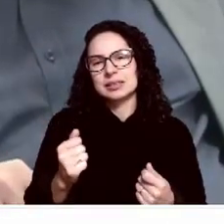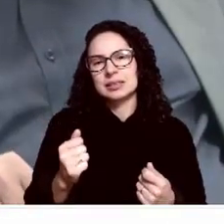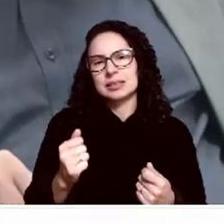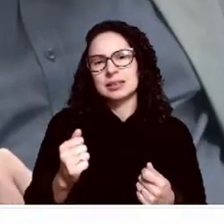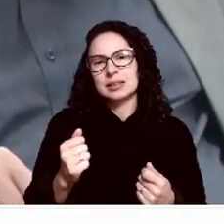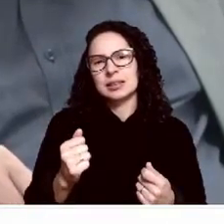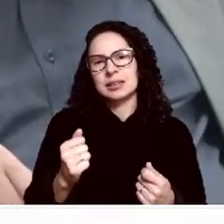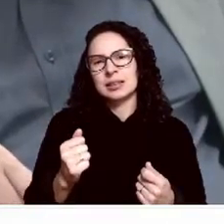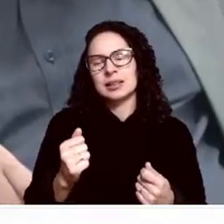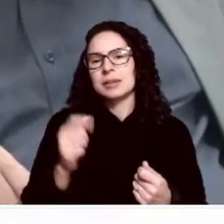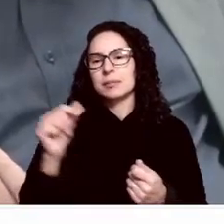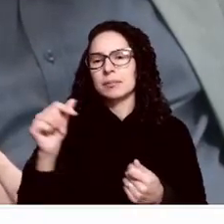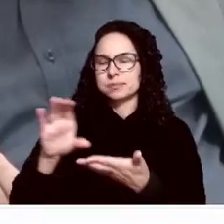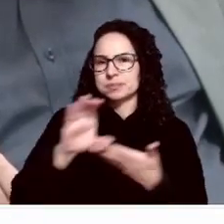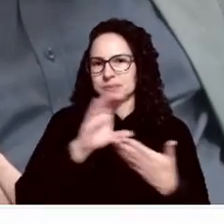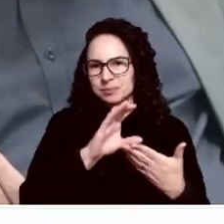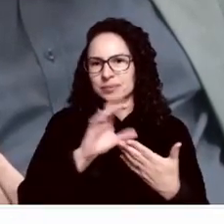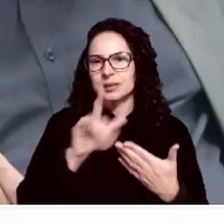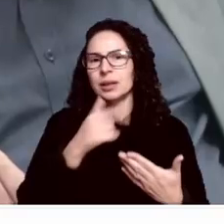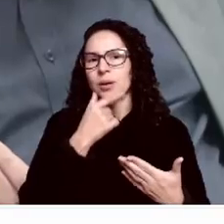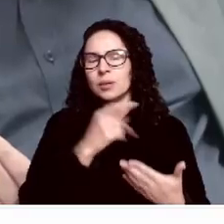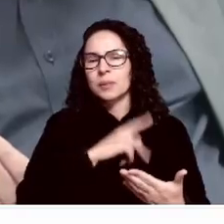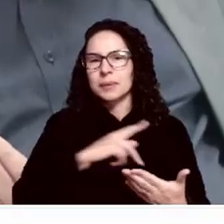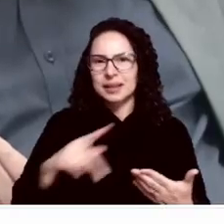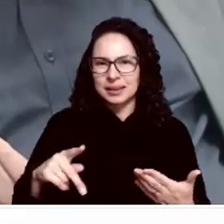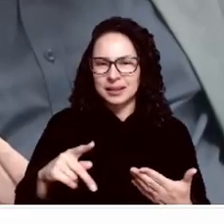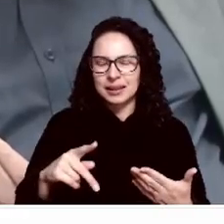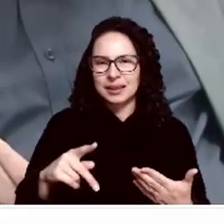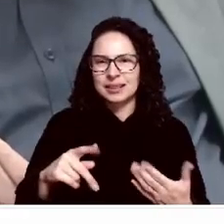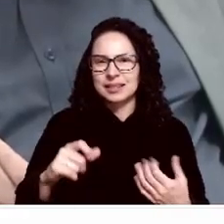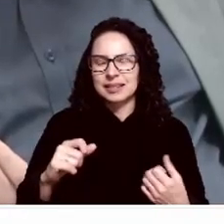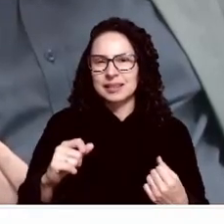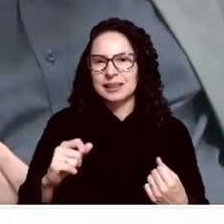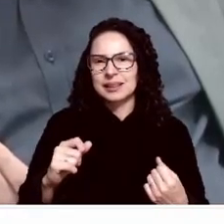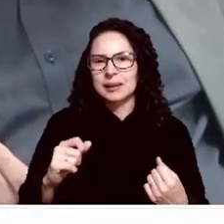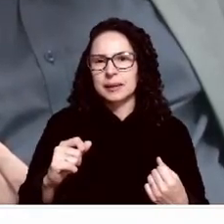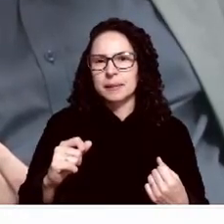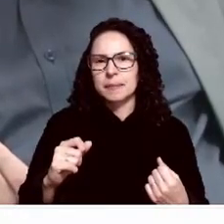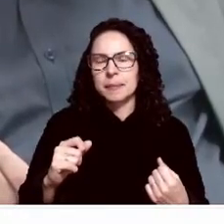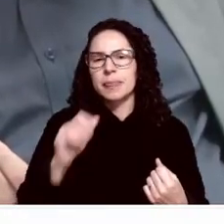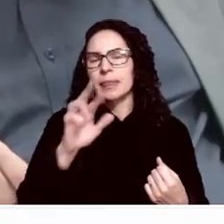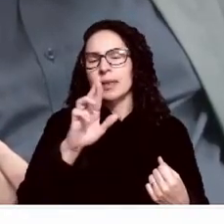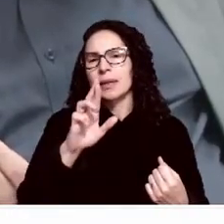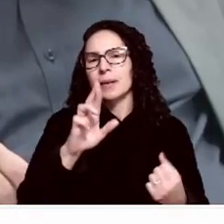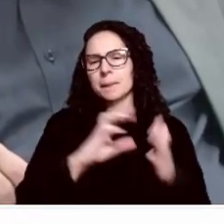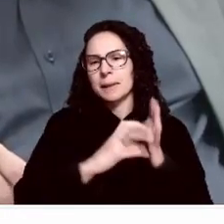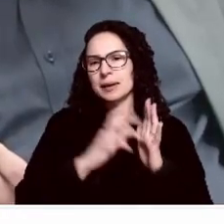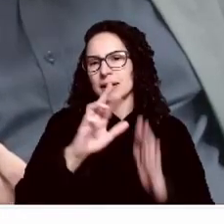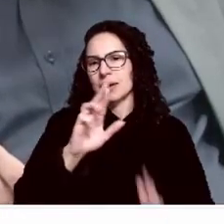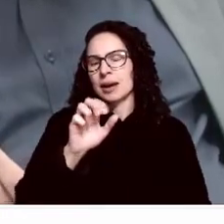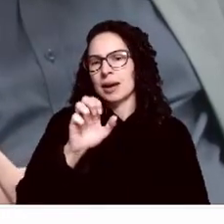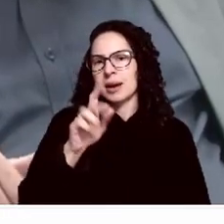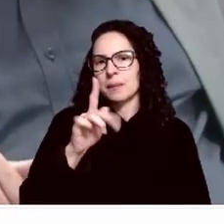pela verba que o nosso presidente, né, da Partido Republicano, ele enviou